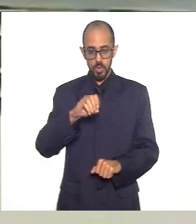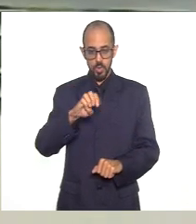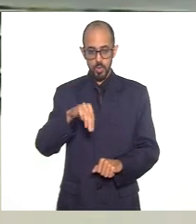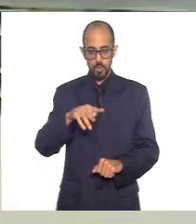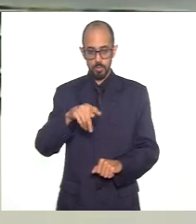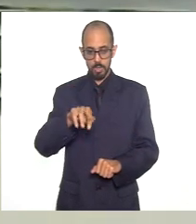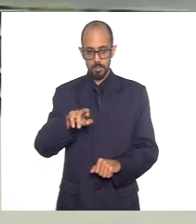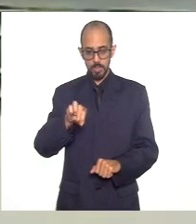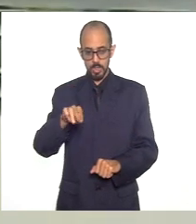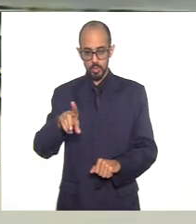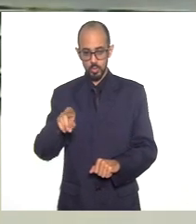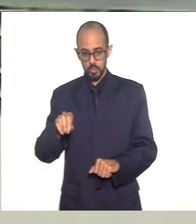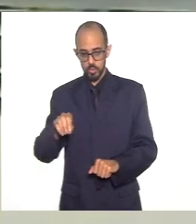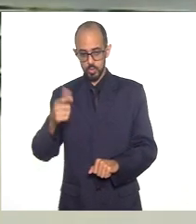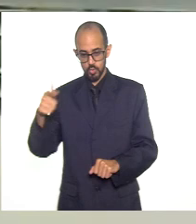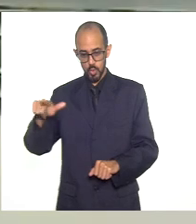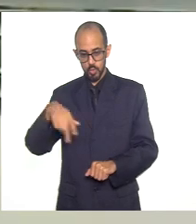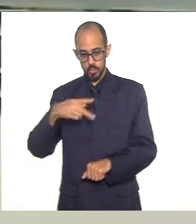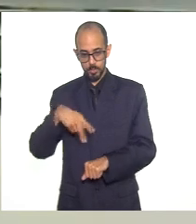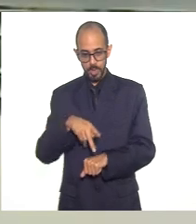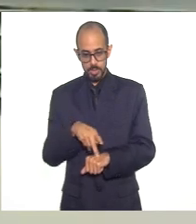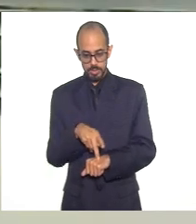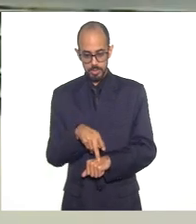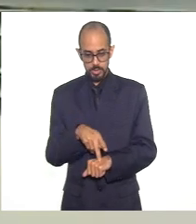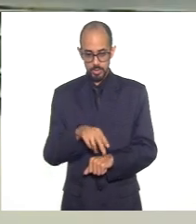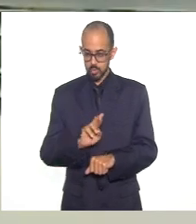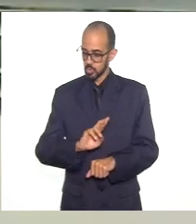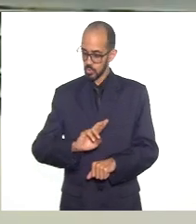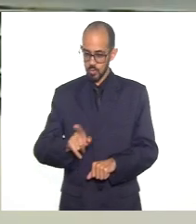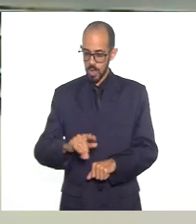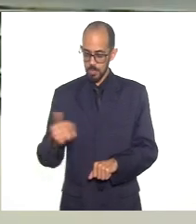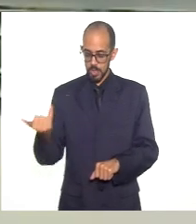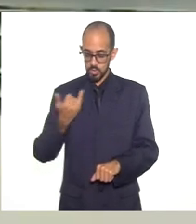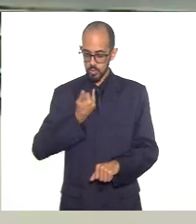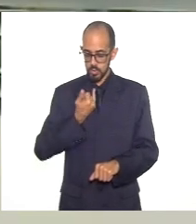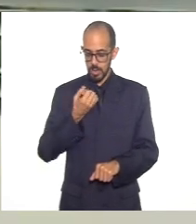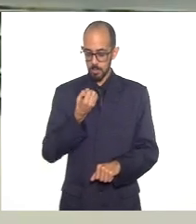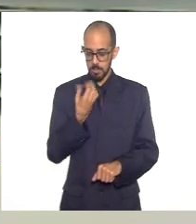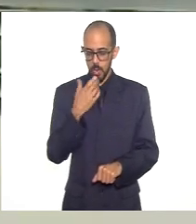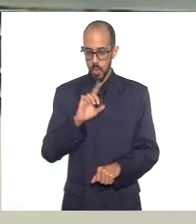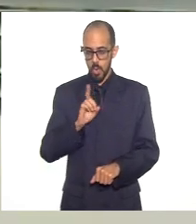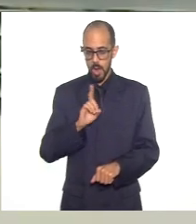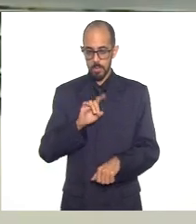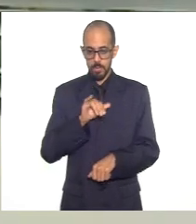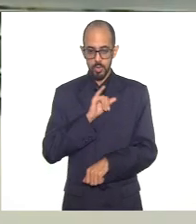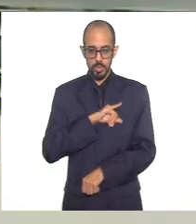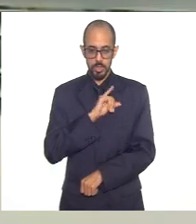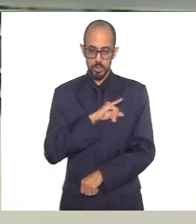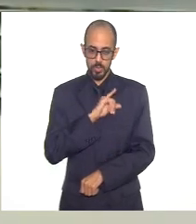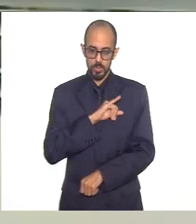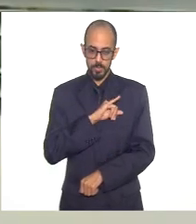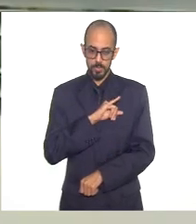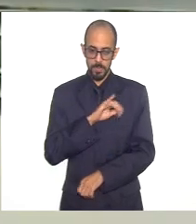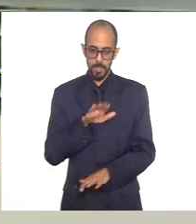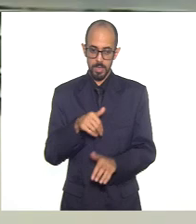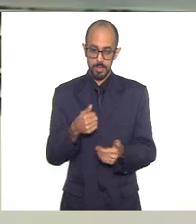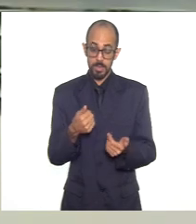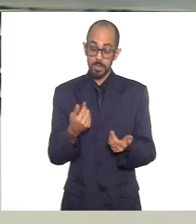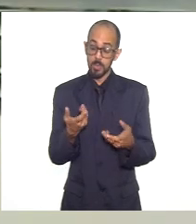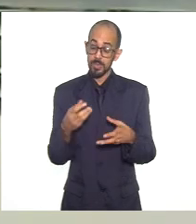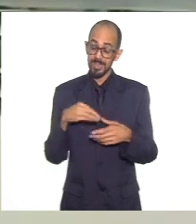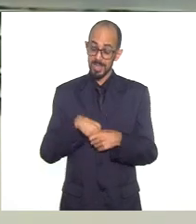importado, e isso não é uma boa notícia para o Rio de Janeiro. Aí meteram nesse monte de